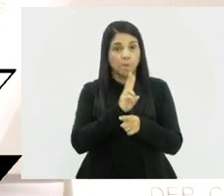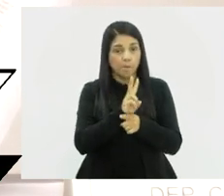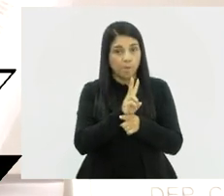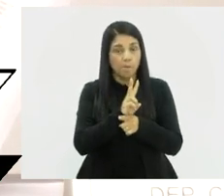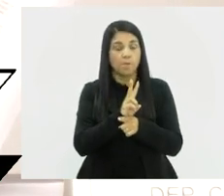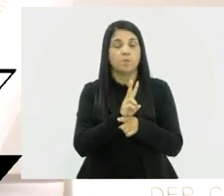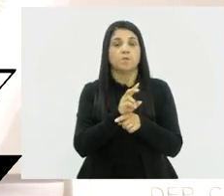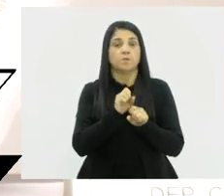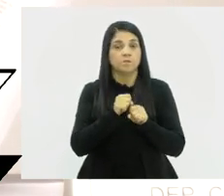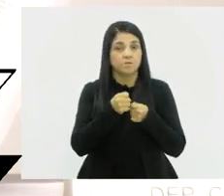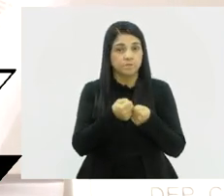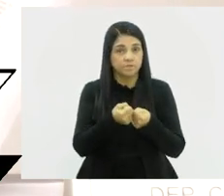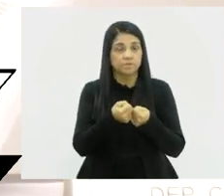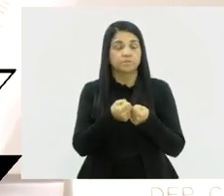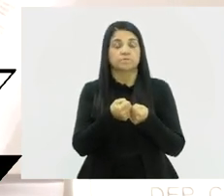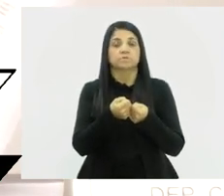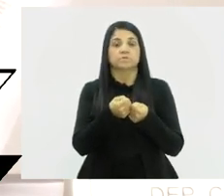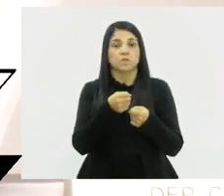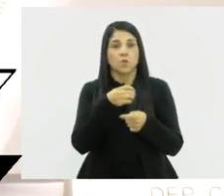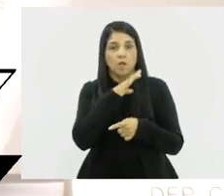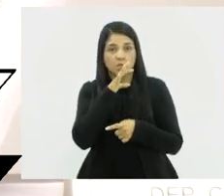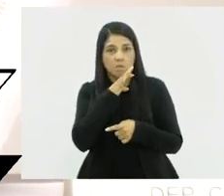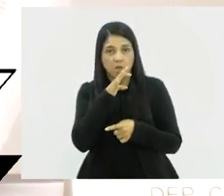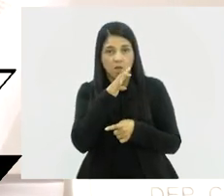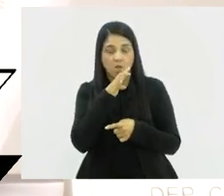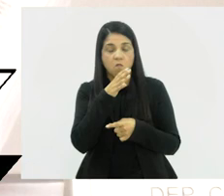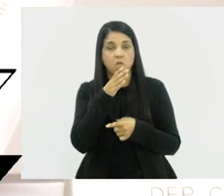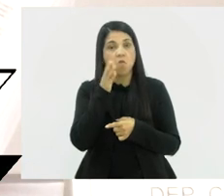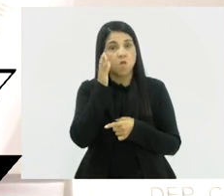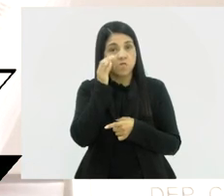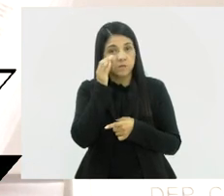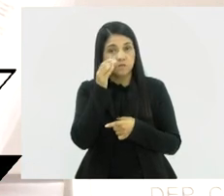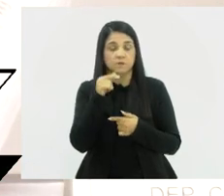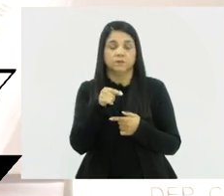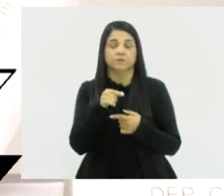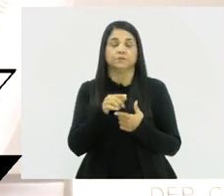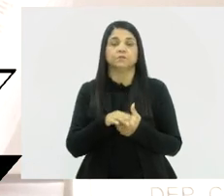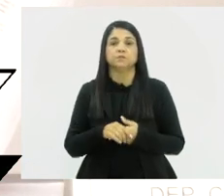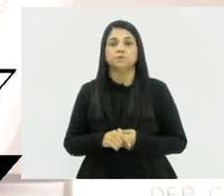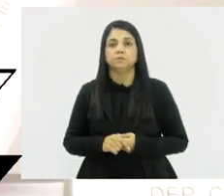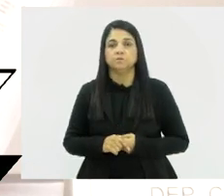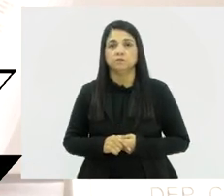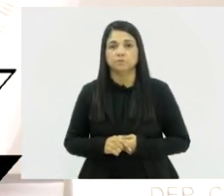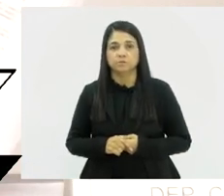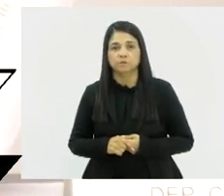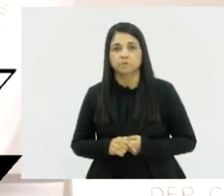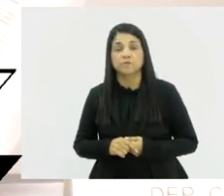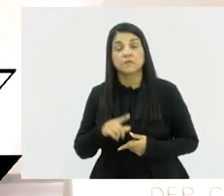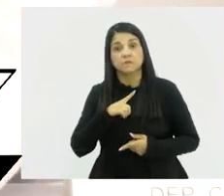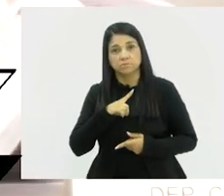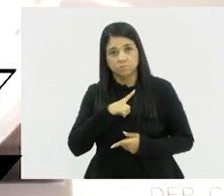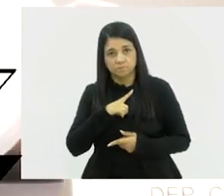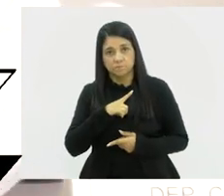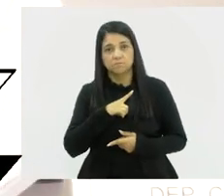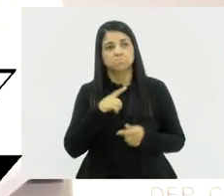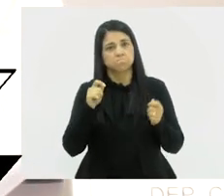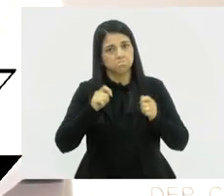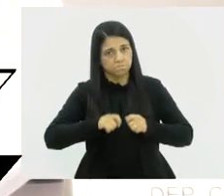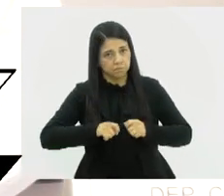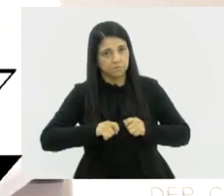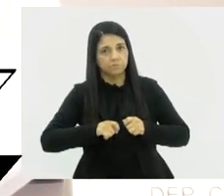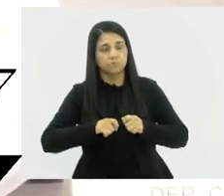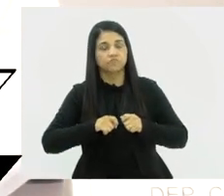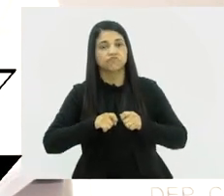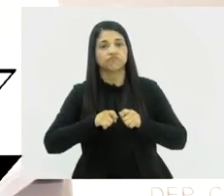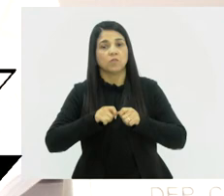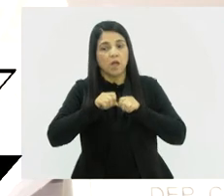a esses organismos, observando, e aí vai mais adiante, né? A gente pode eventualmente